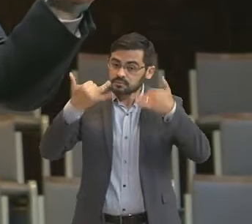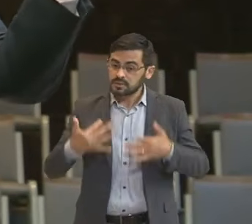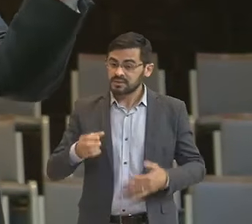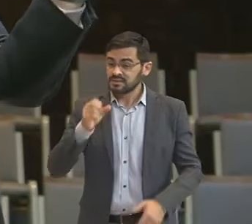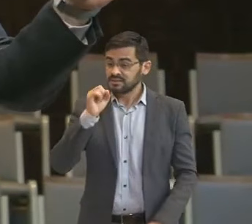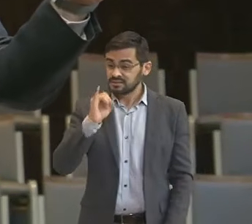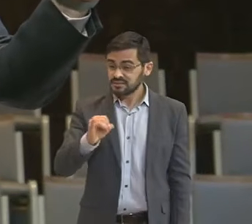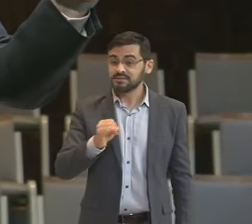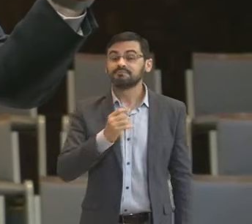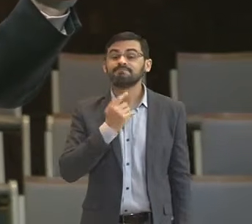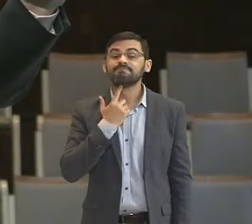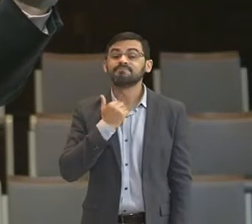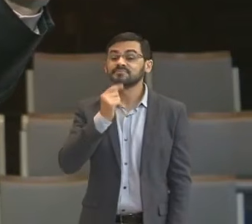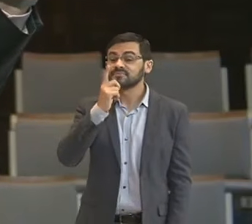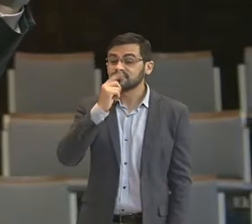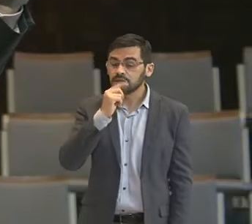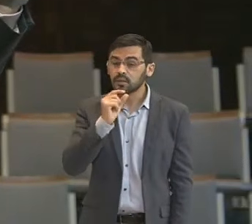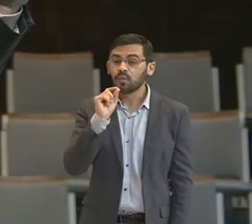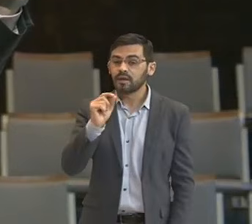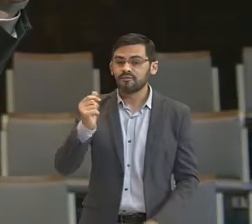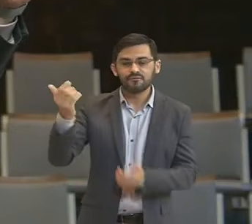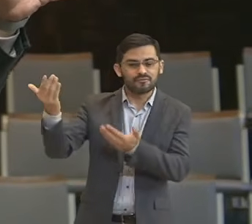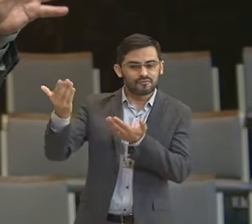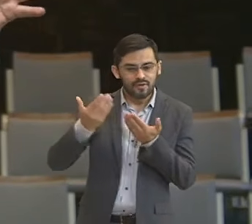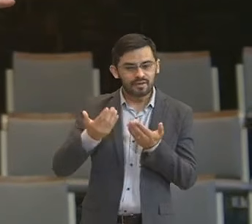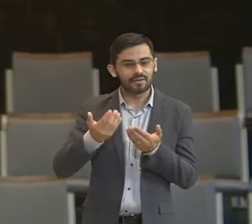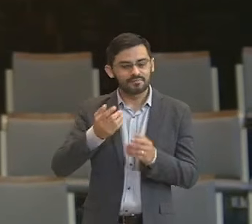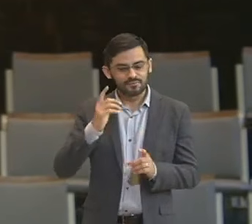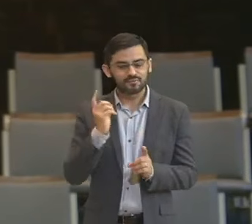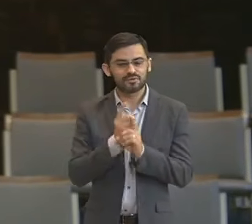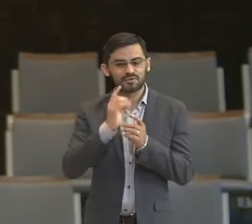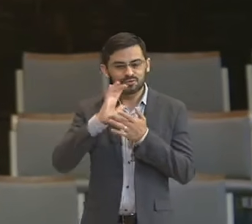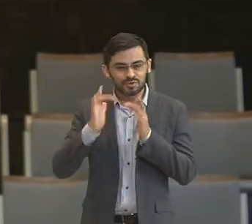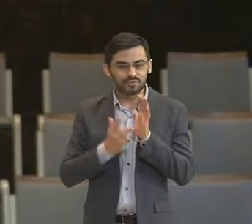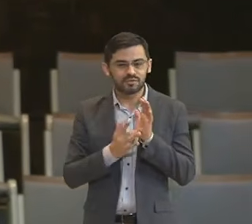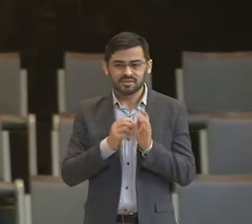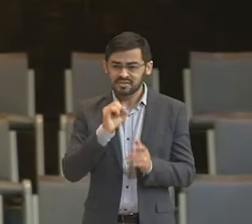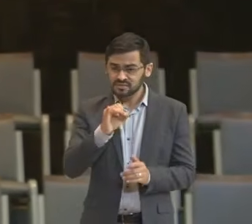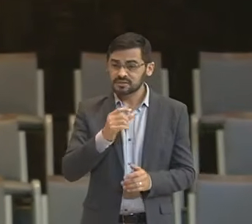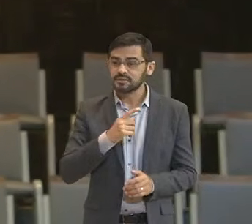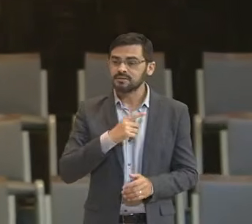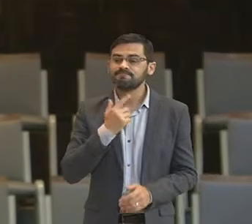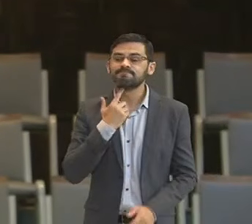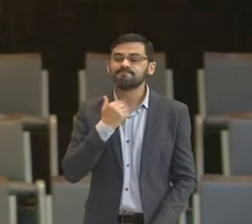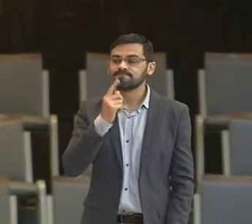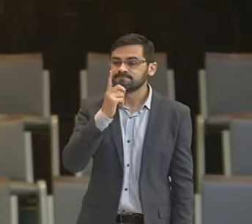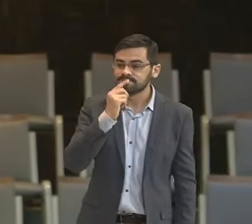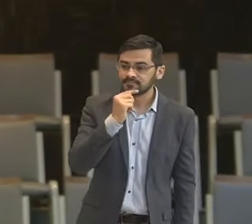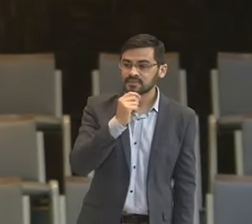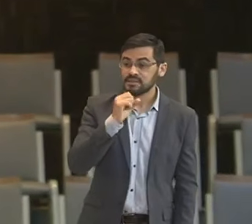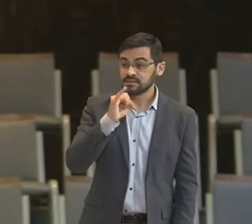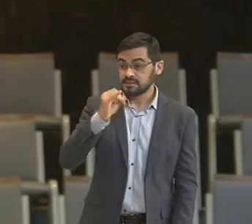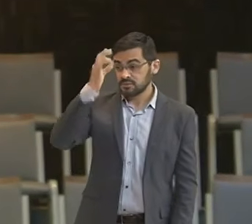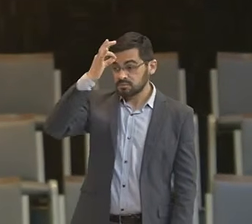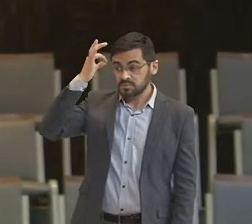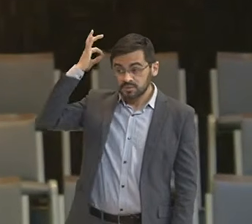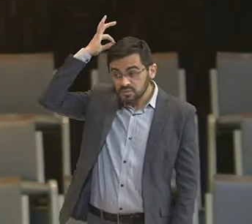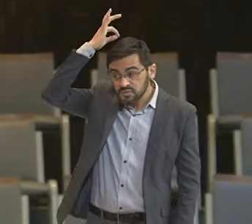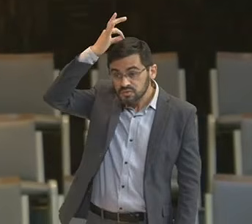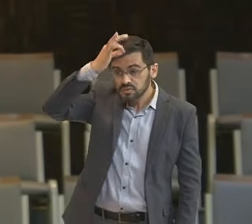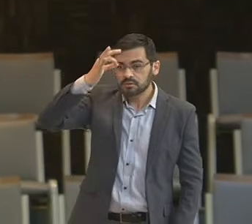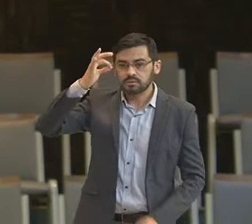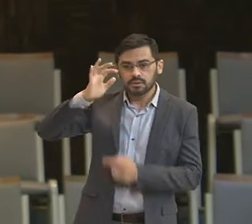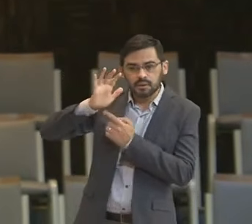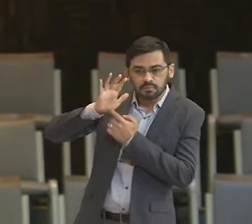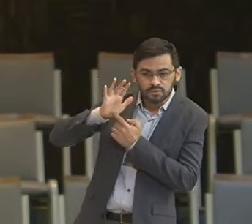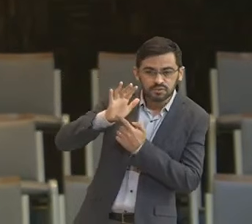sede, venha a mim. Então, se você tem sede, se hoje o Espírito Santo de Deus está